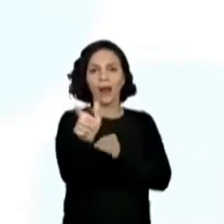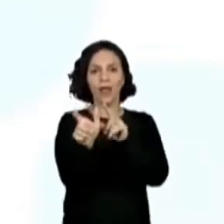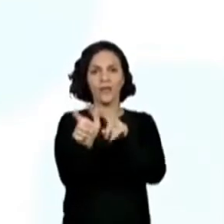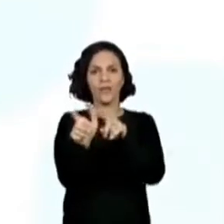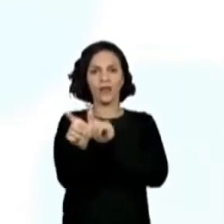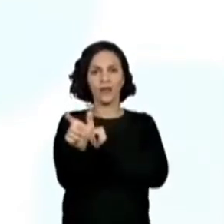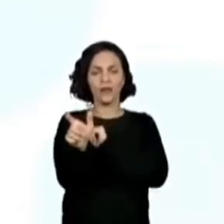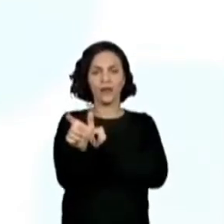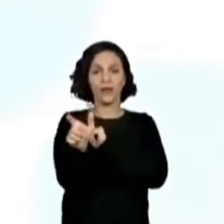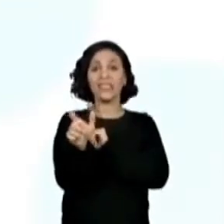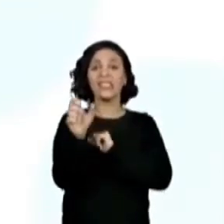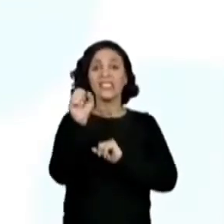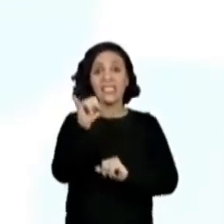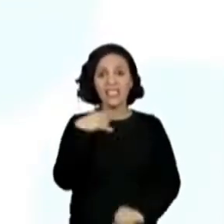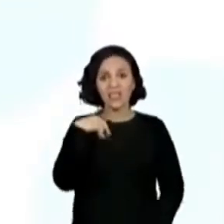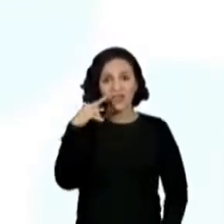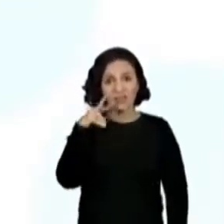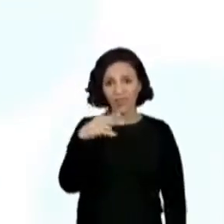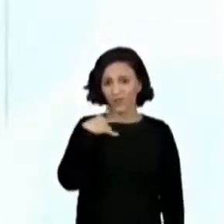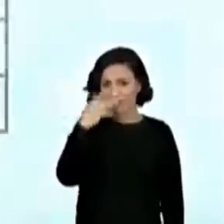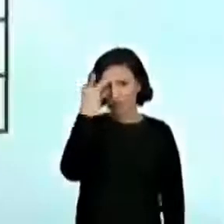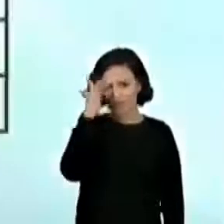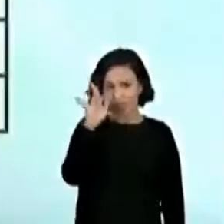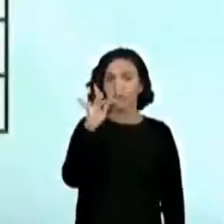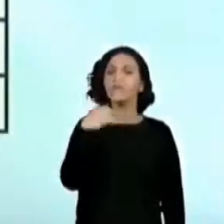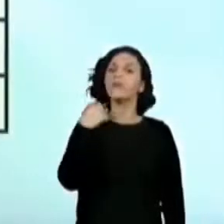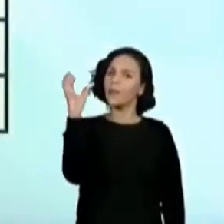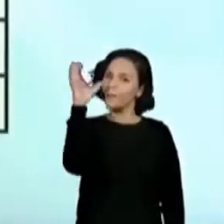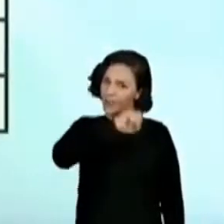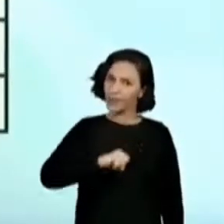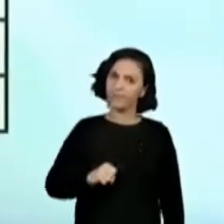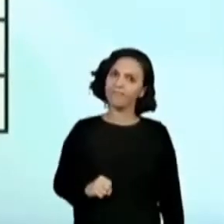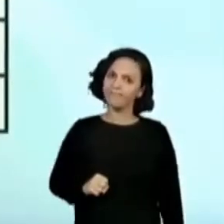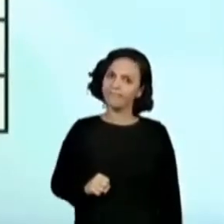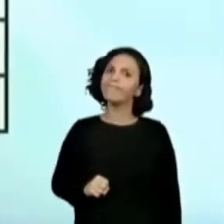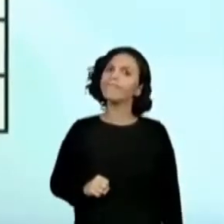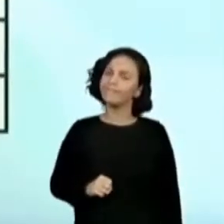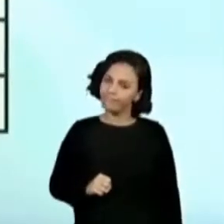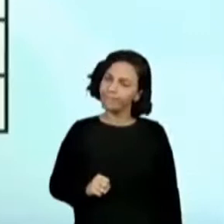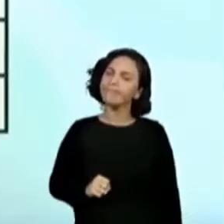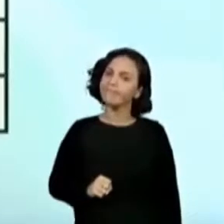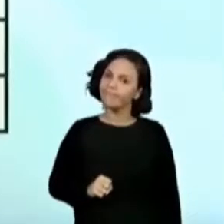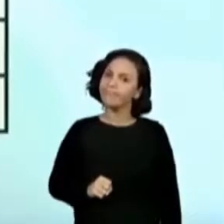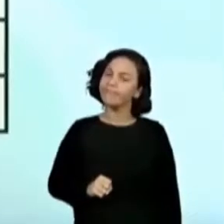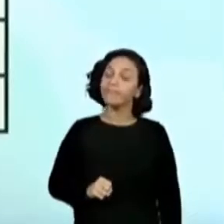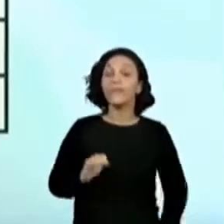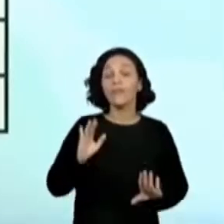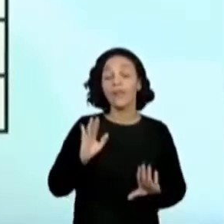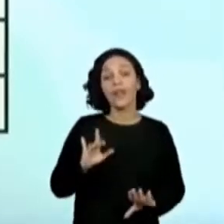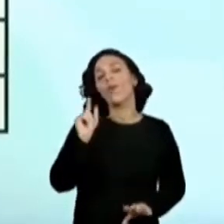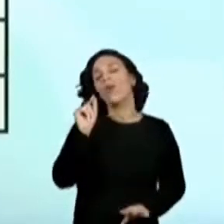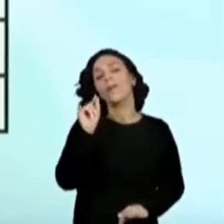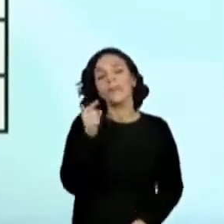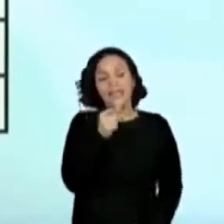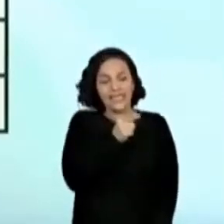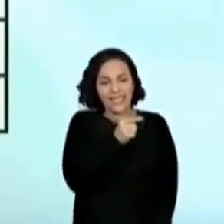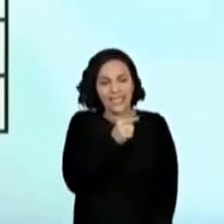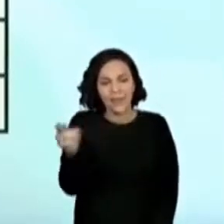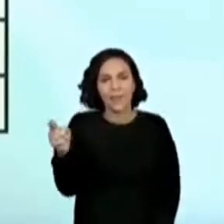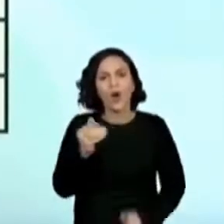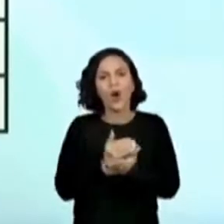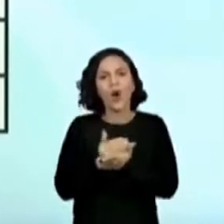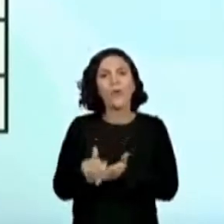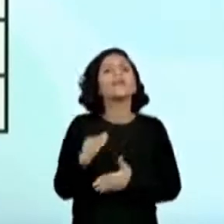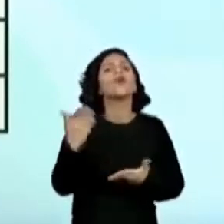certo? E se eu não sei olhar isso, eu preciso aprender, não é? Lembrando que a semana